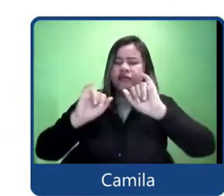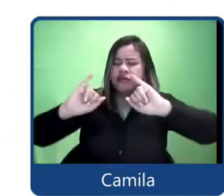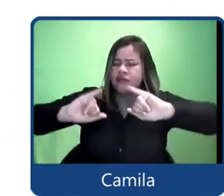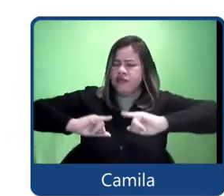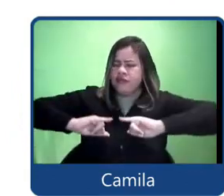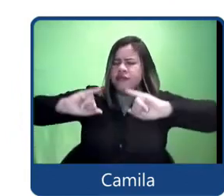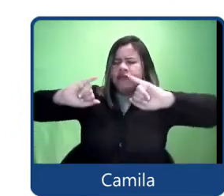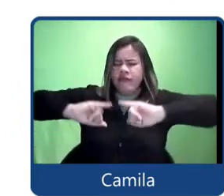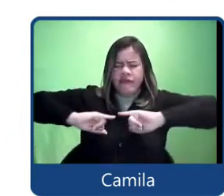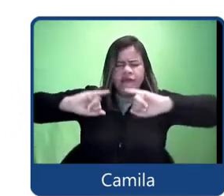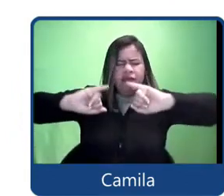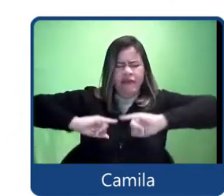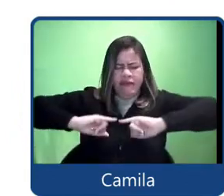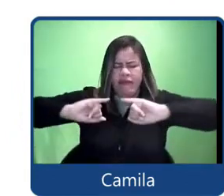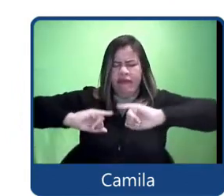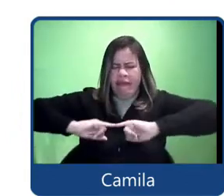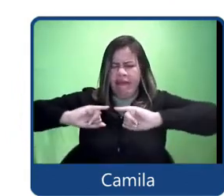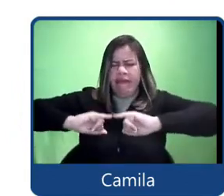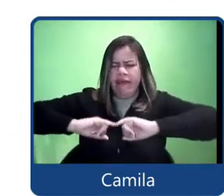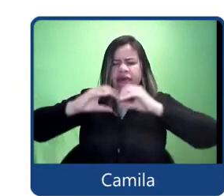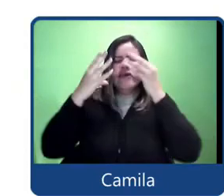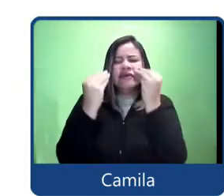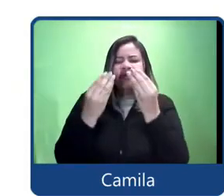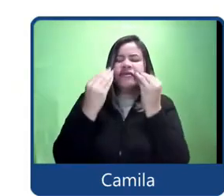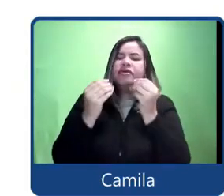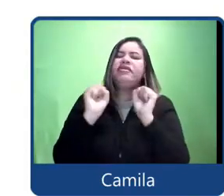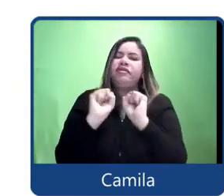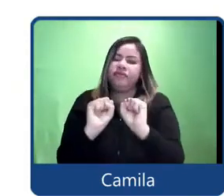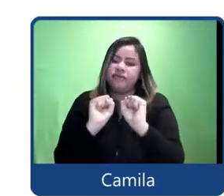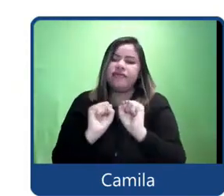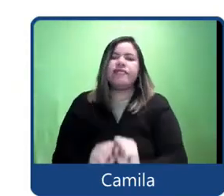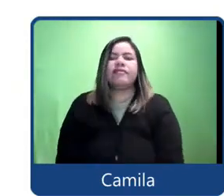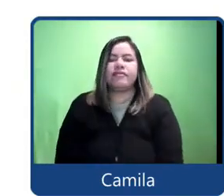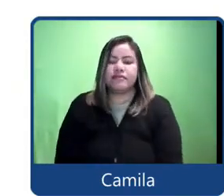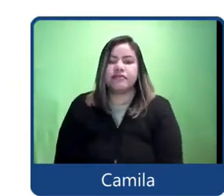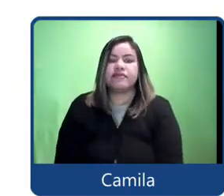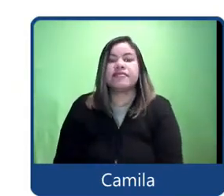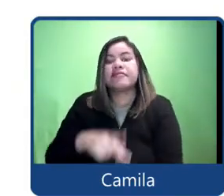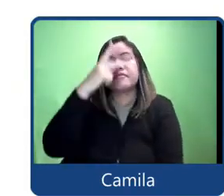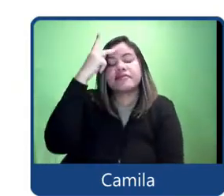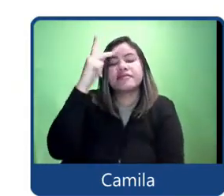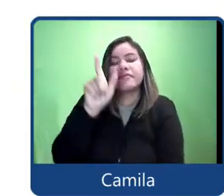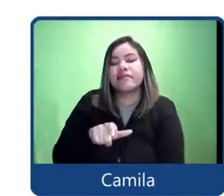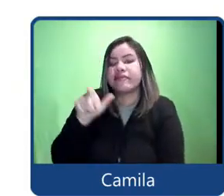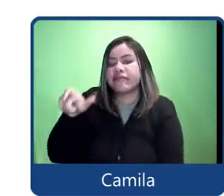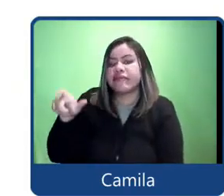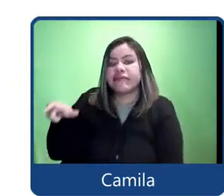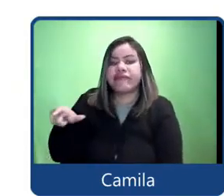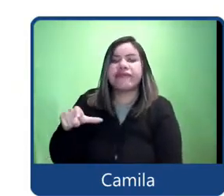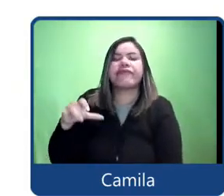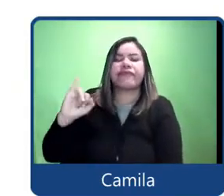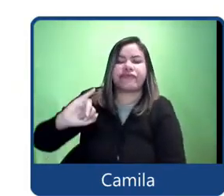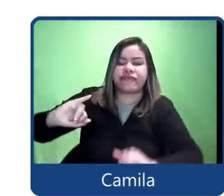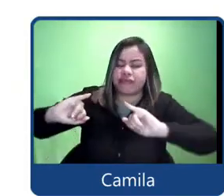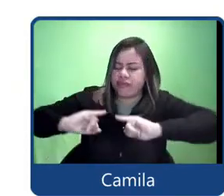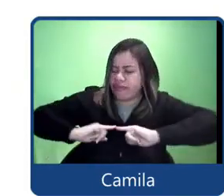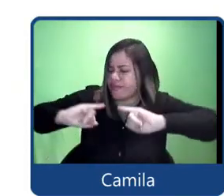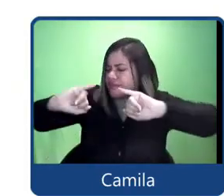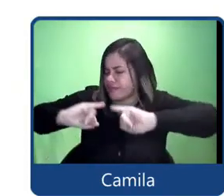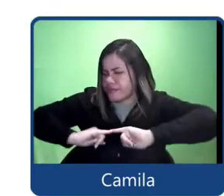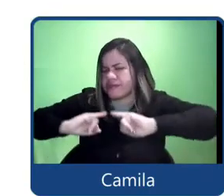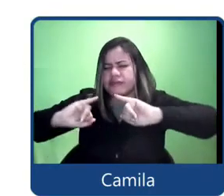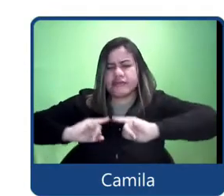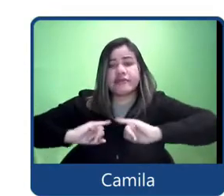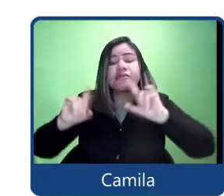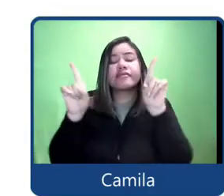do que já está causando, né? Causar mais sofrimento ainda às pessoas, isso sem contar os impactos, né,